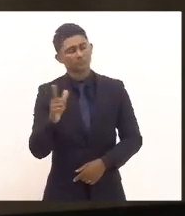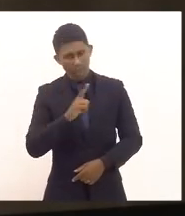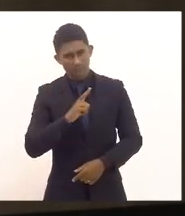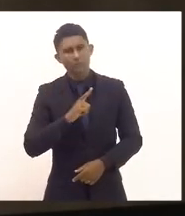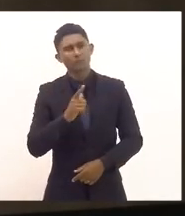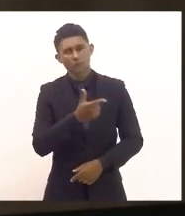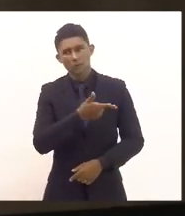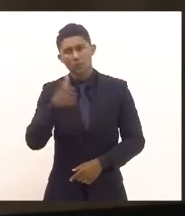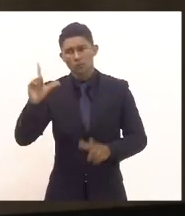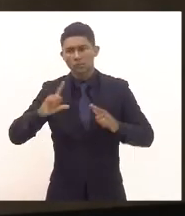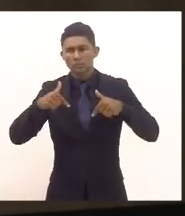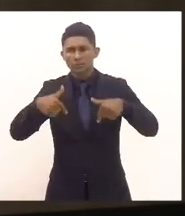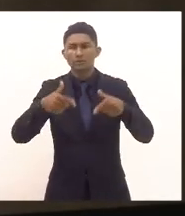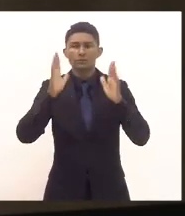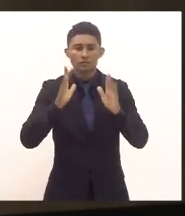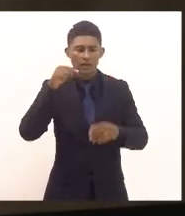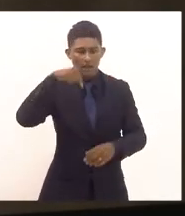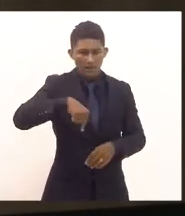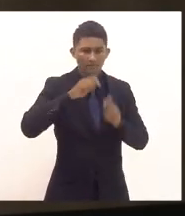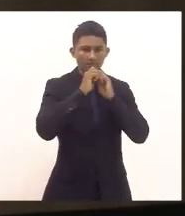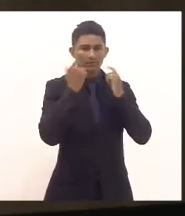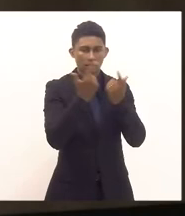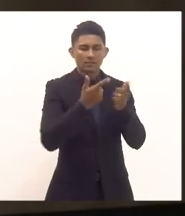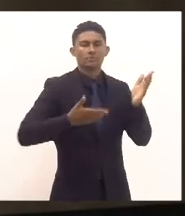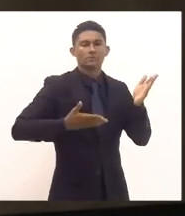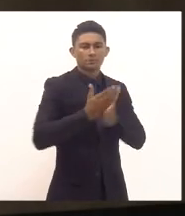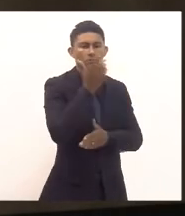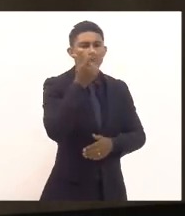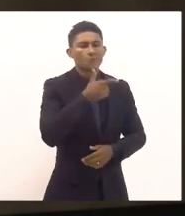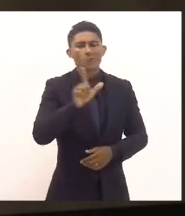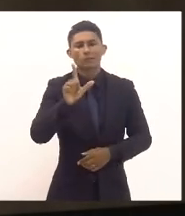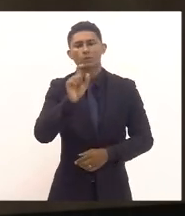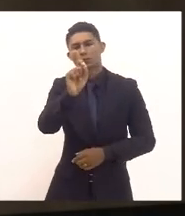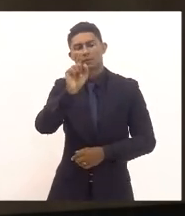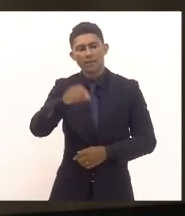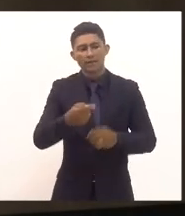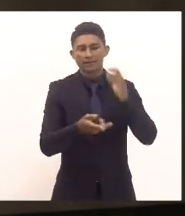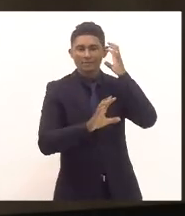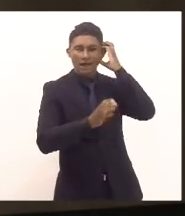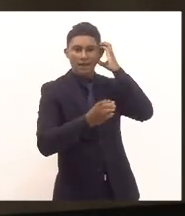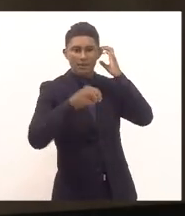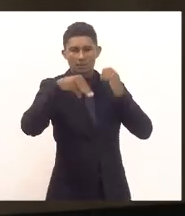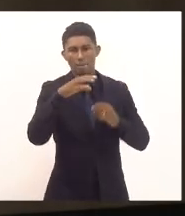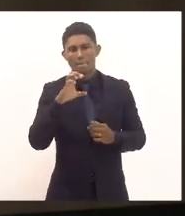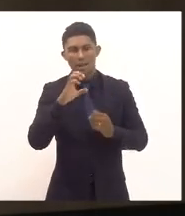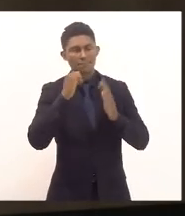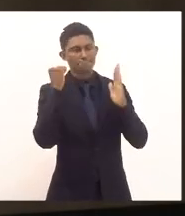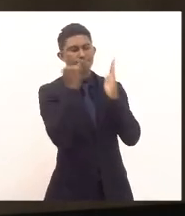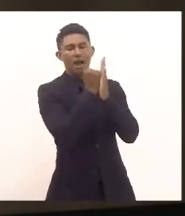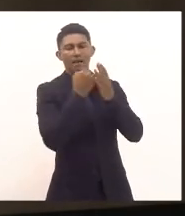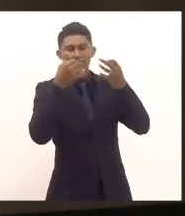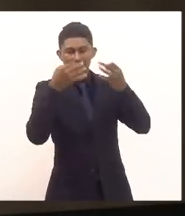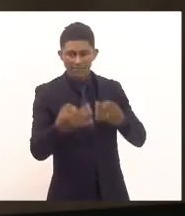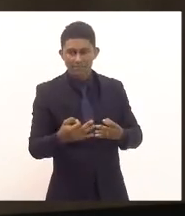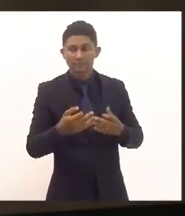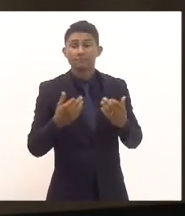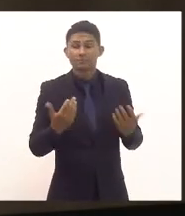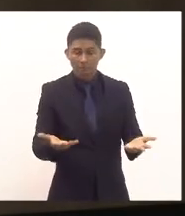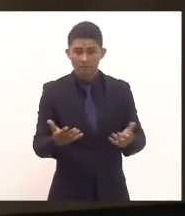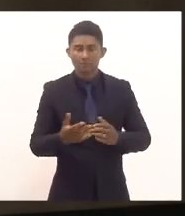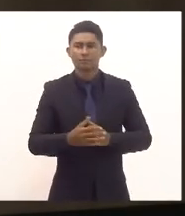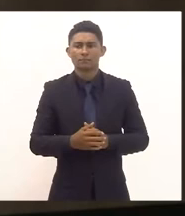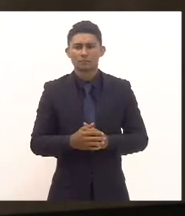a uma outra iniciativa que eu já aprovamos aqui na casa relativa ao tombamento da Rádio MEC e que Deputado da Mônica